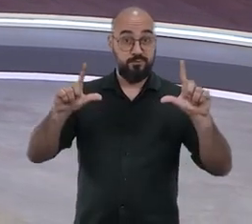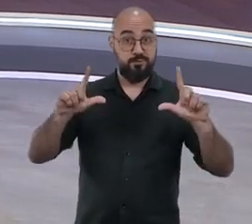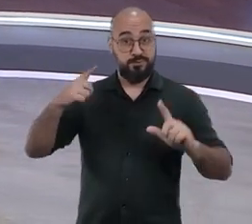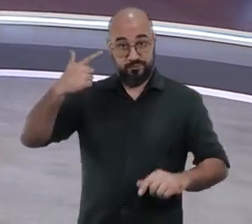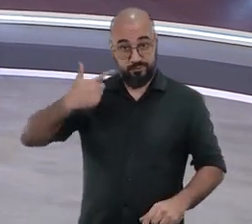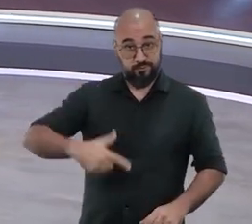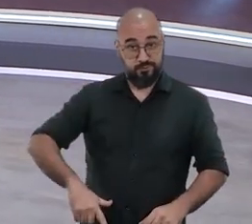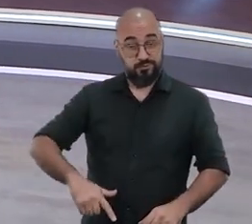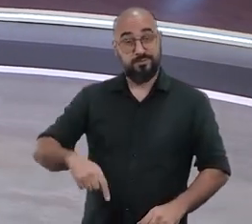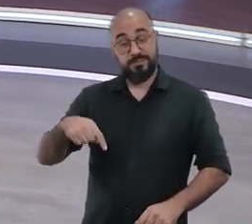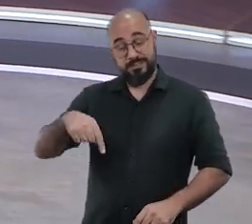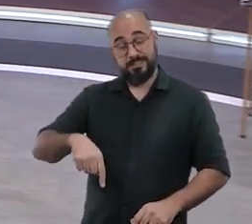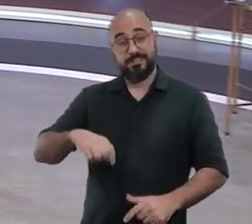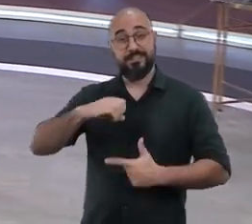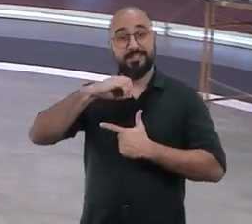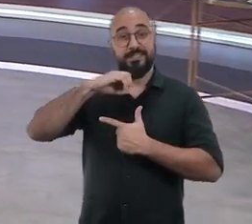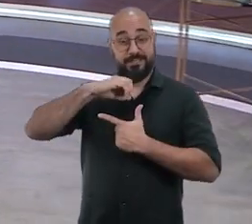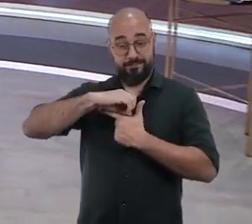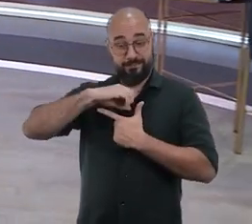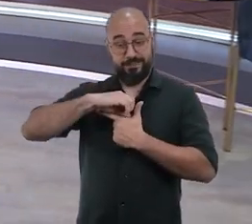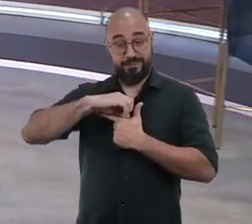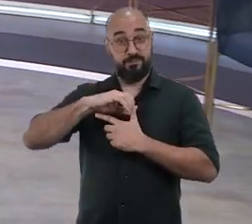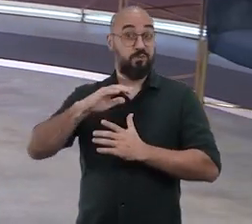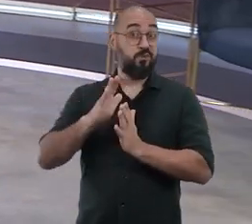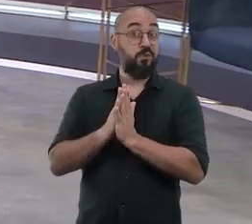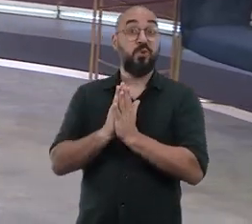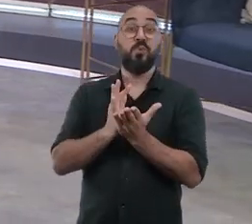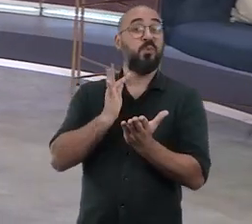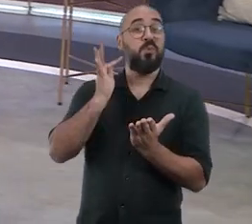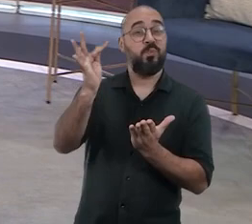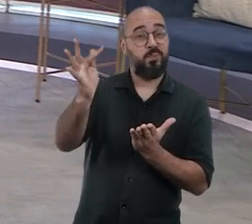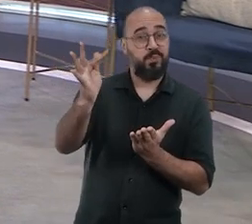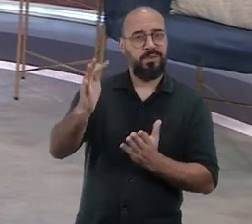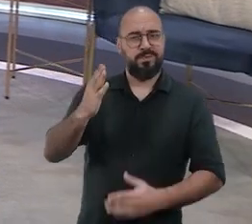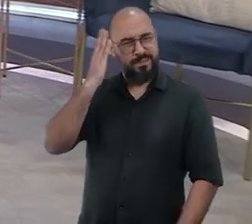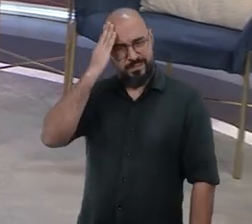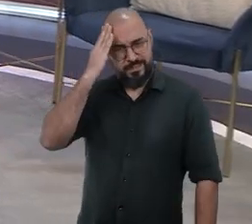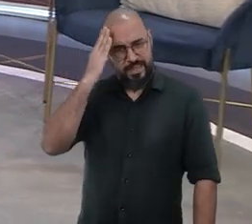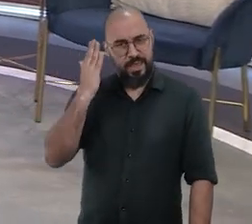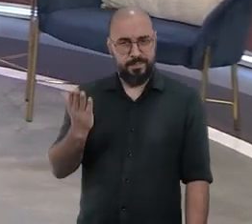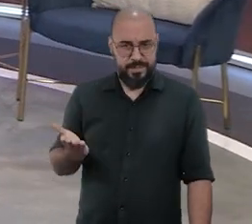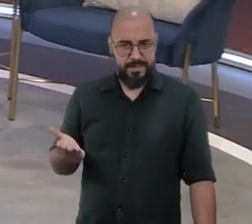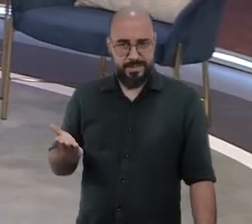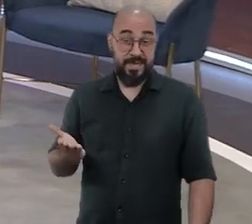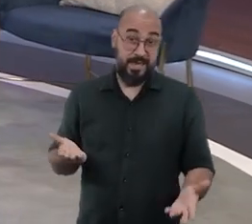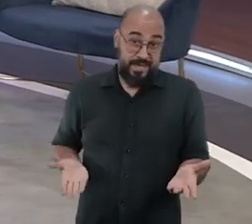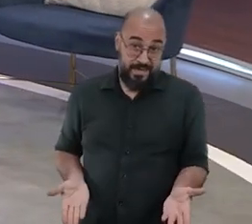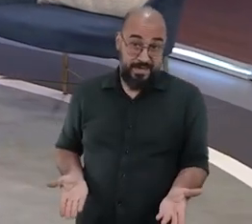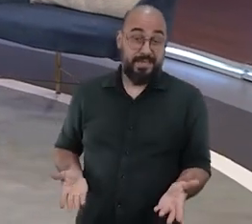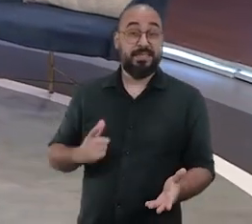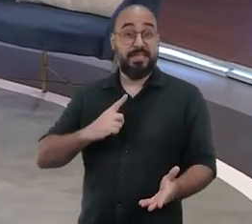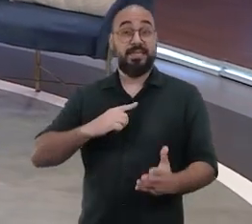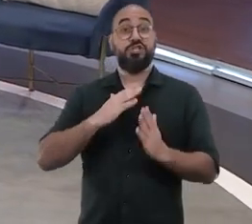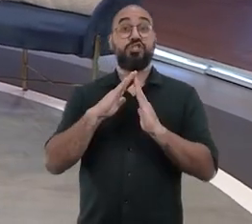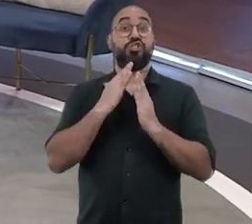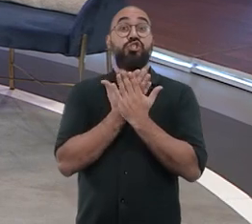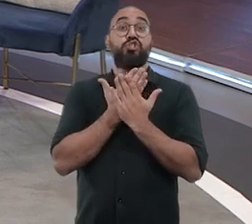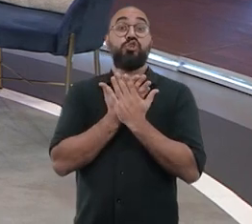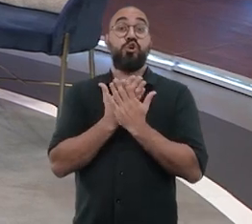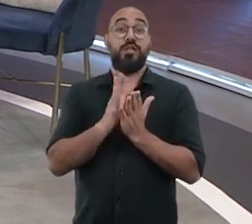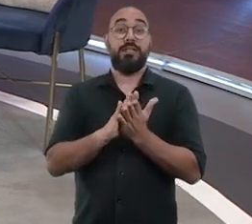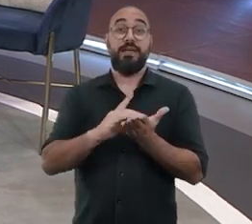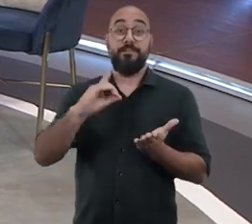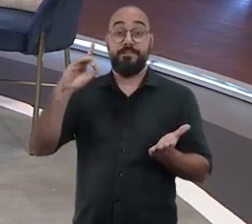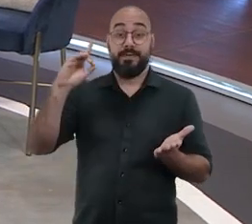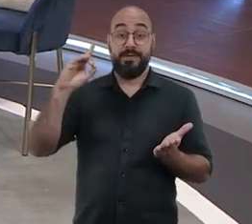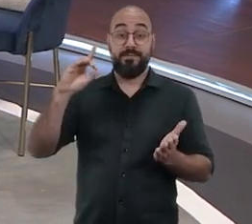Já estamos de volta com o programa Arena do Futuro. E você sabe, aqui na Novo Tempo, nós temos a melhor e maior